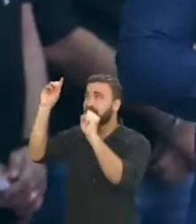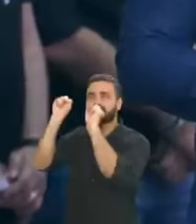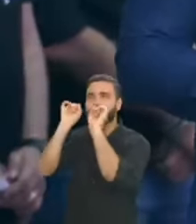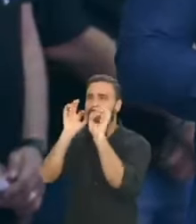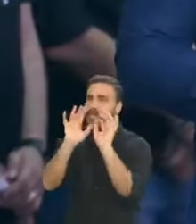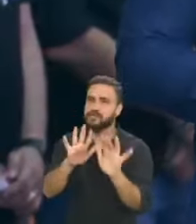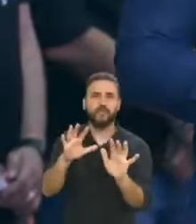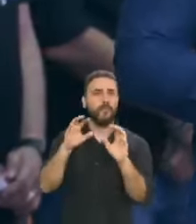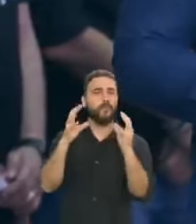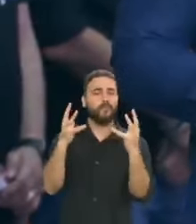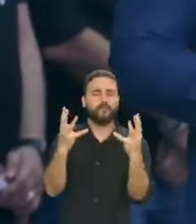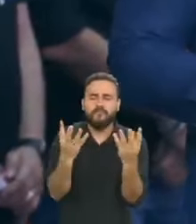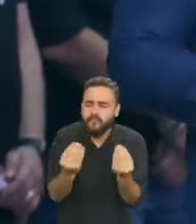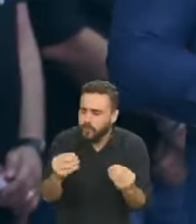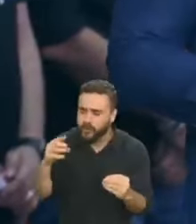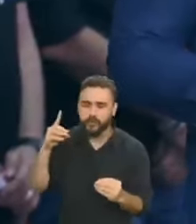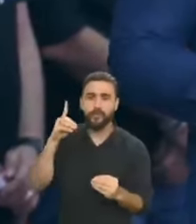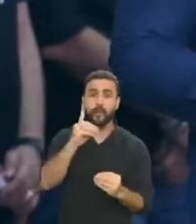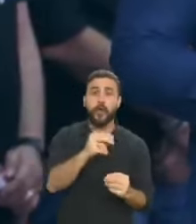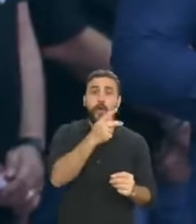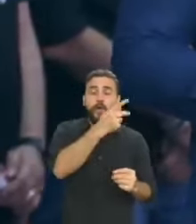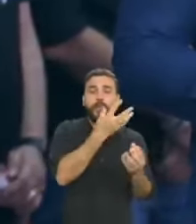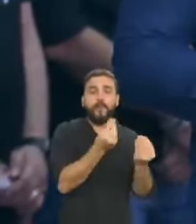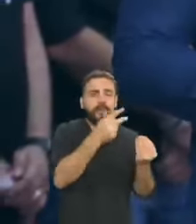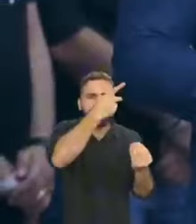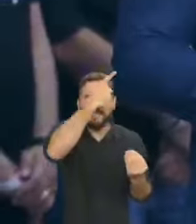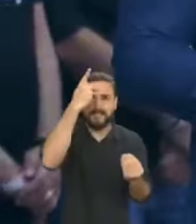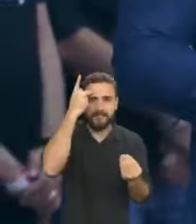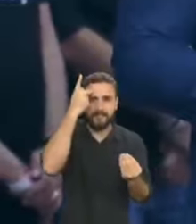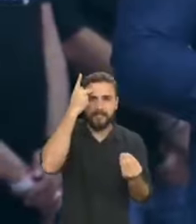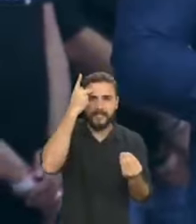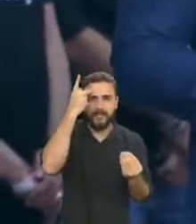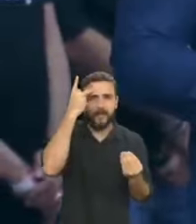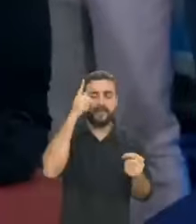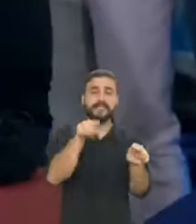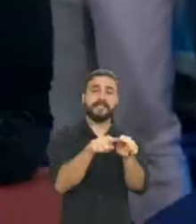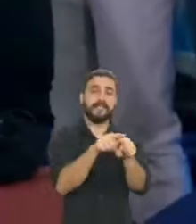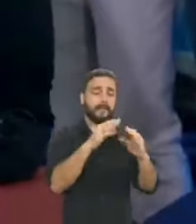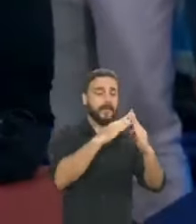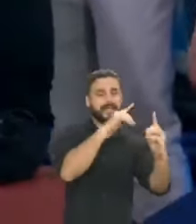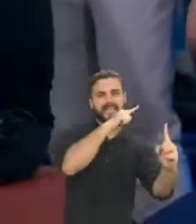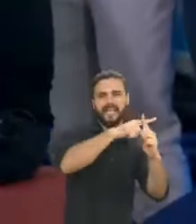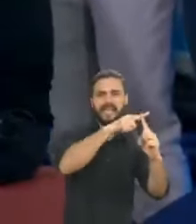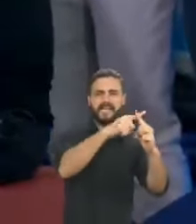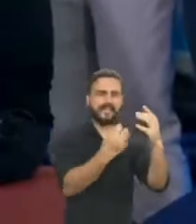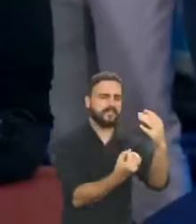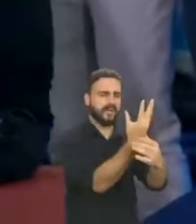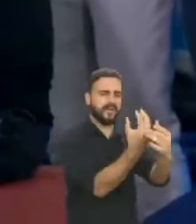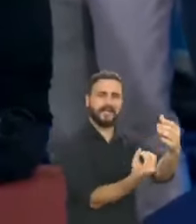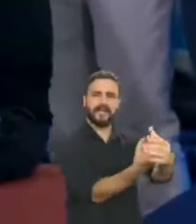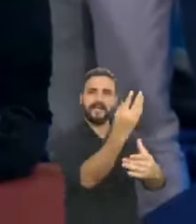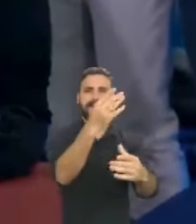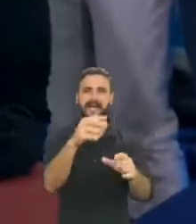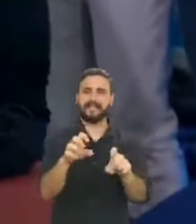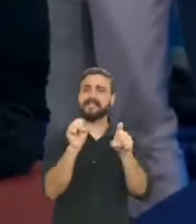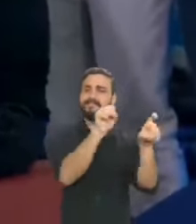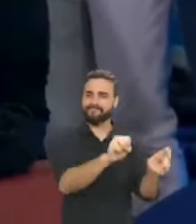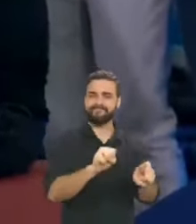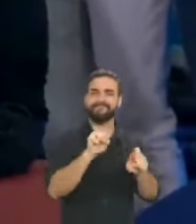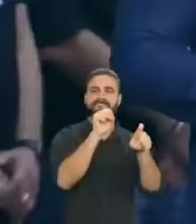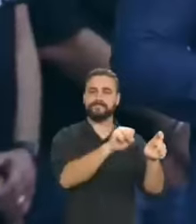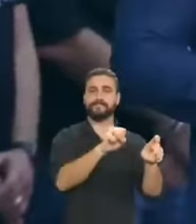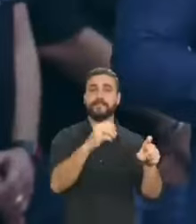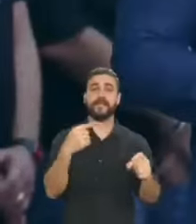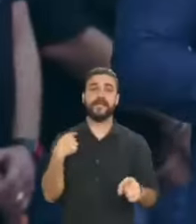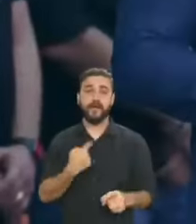sertão foi incrível, foram dezenas de igrejas plantadas. E a gente começou aí uma amizade com a causa